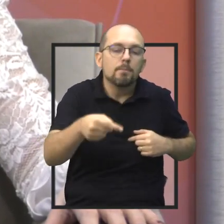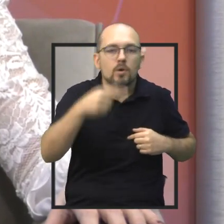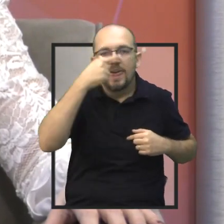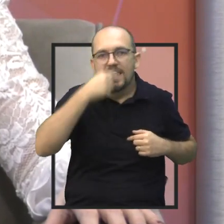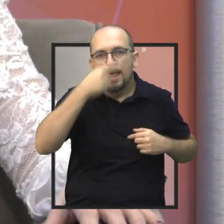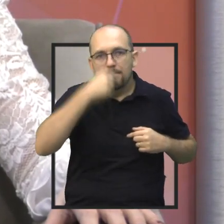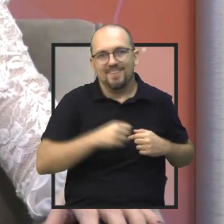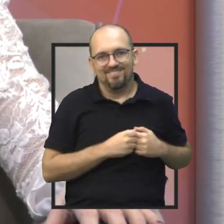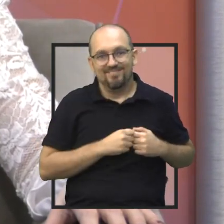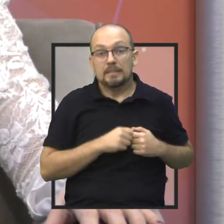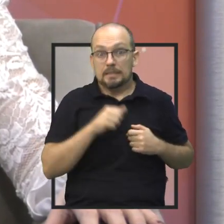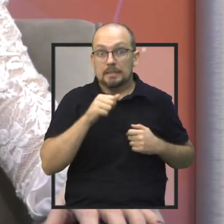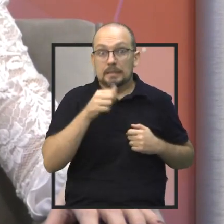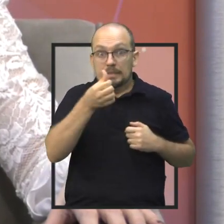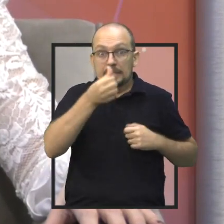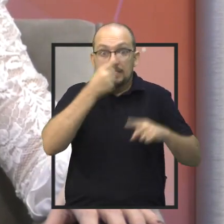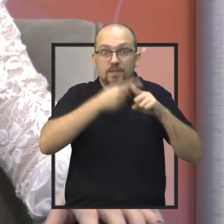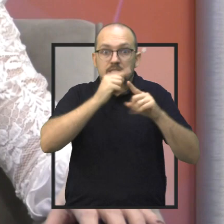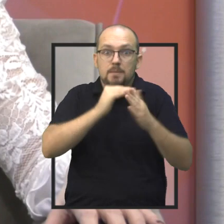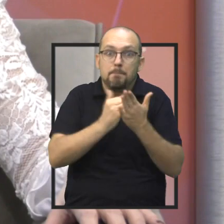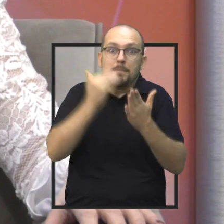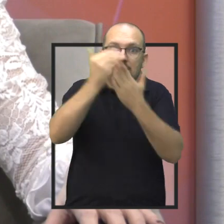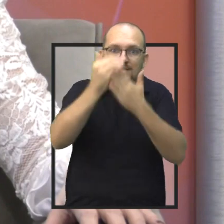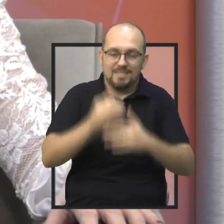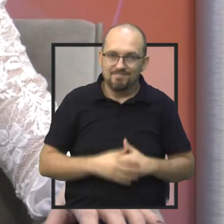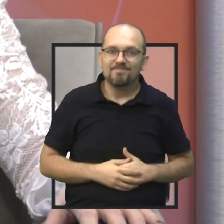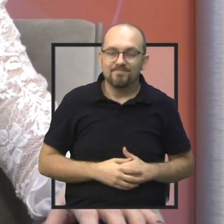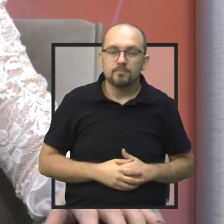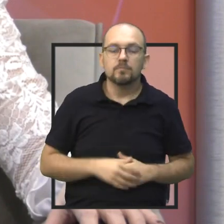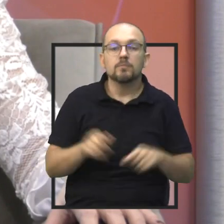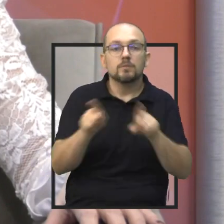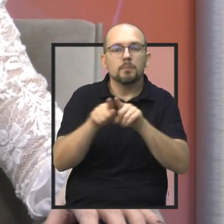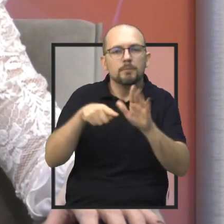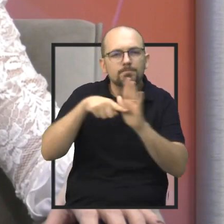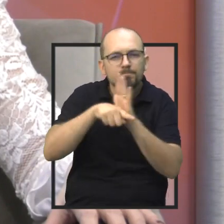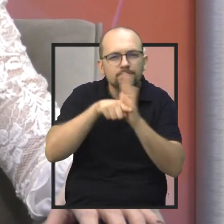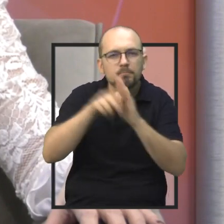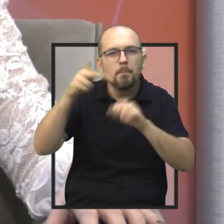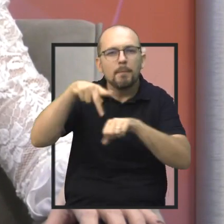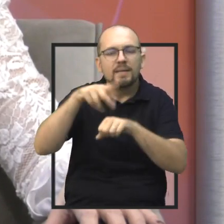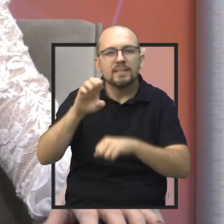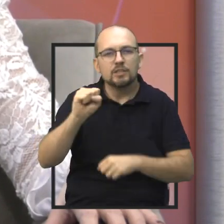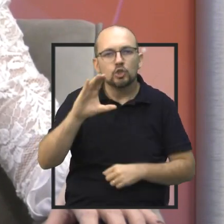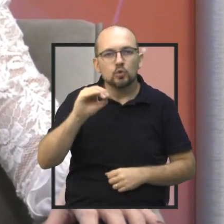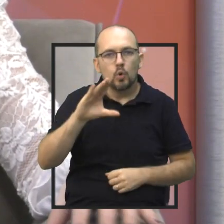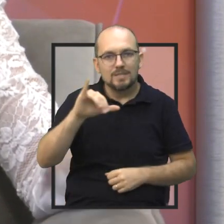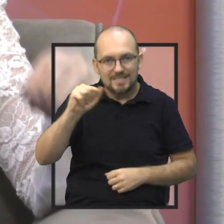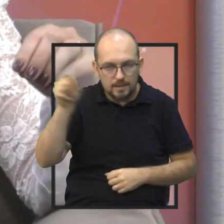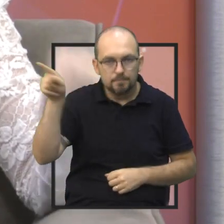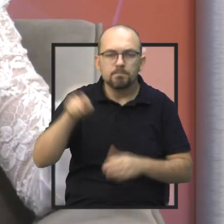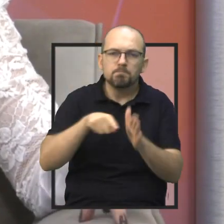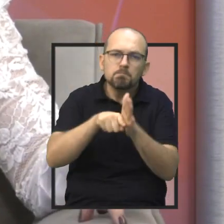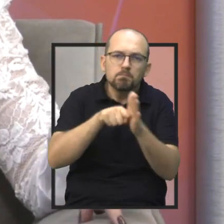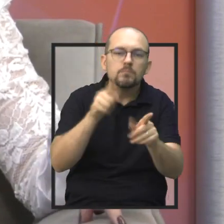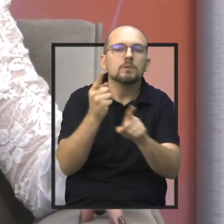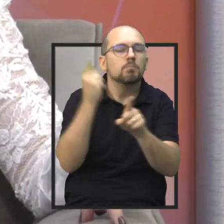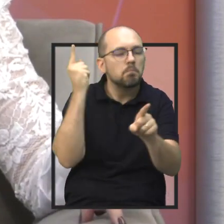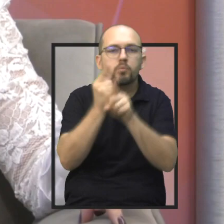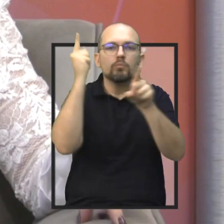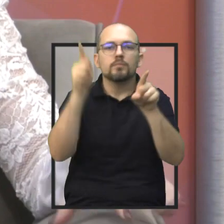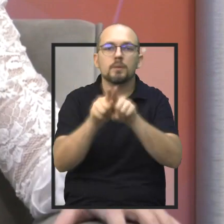gripal. Nossa. Né? E dados escoceses também, de trabalhos científicos escoceses, já mostraram também